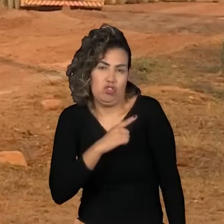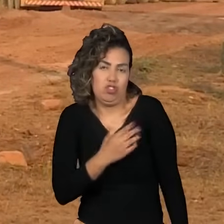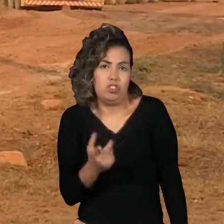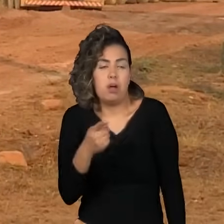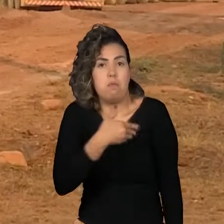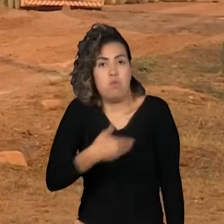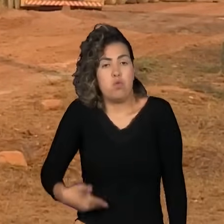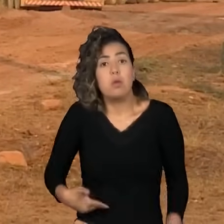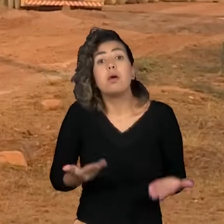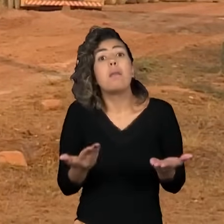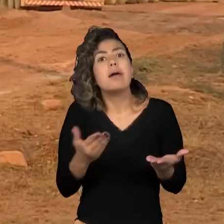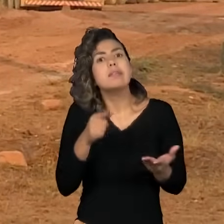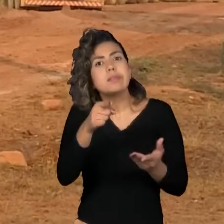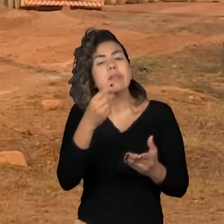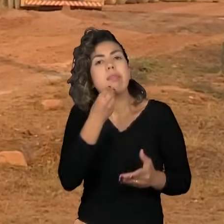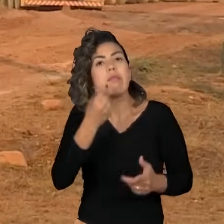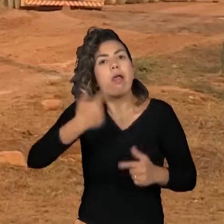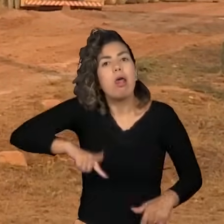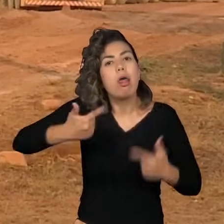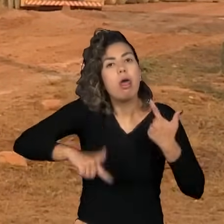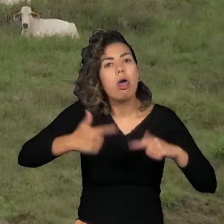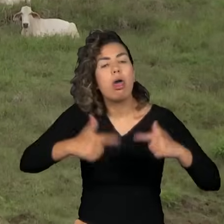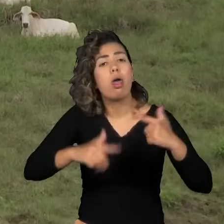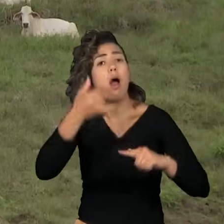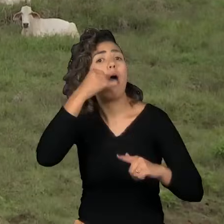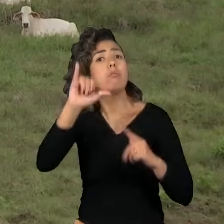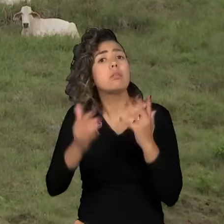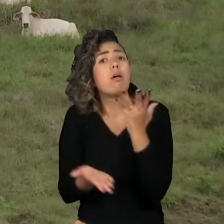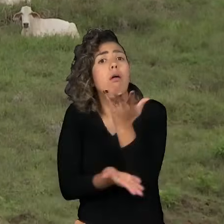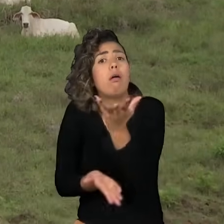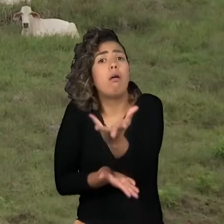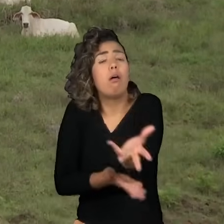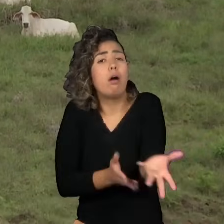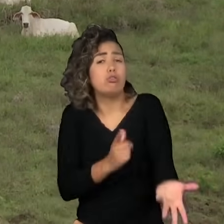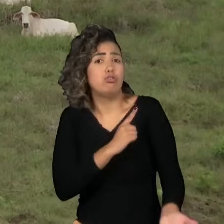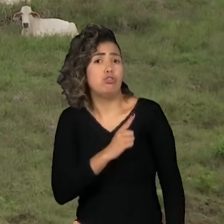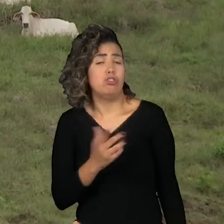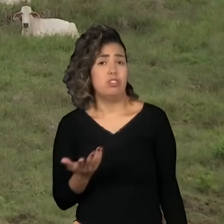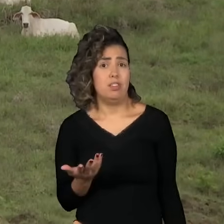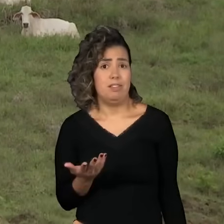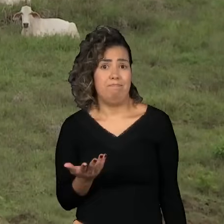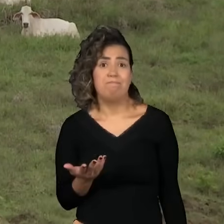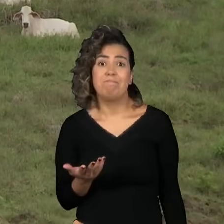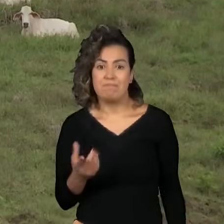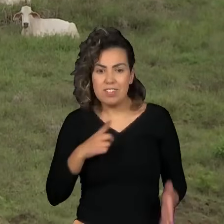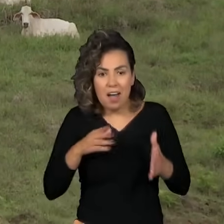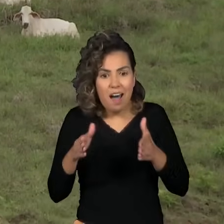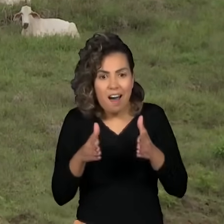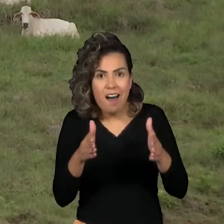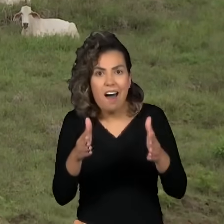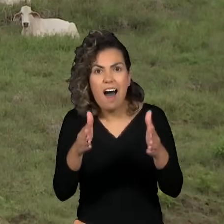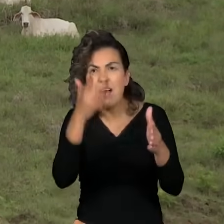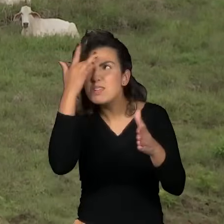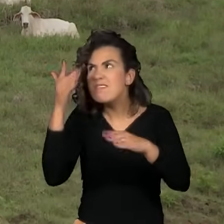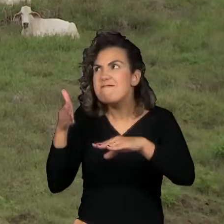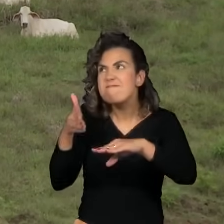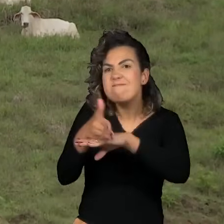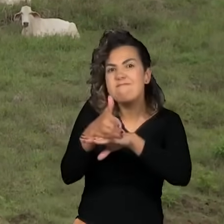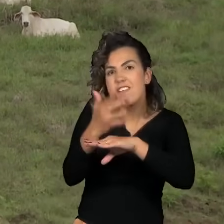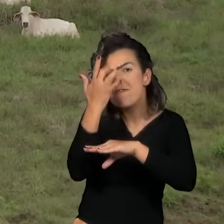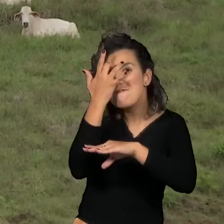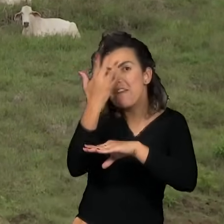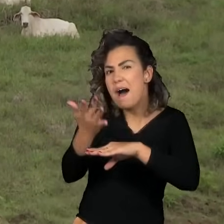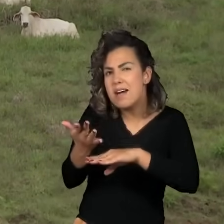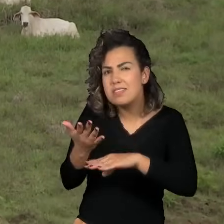para que o desmatamento avance. Uma vez abertas essas áreas, ela fica mais fácil de acessar e passam por um processo de grilagem,